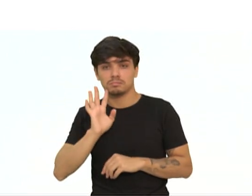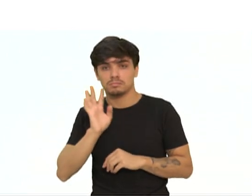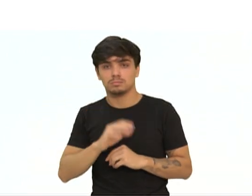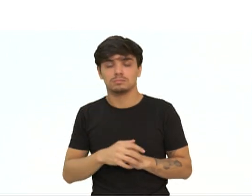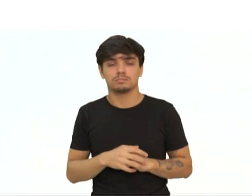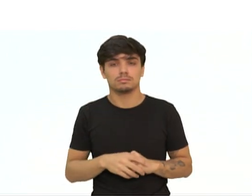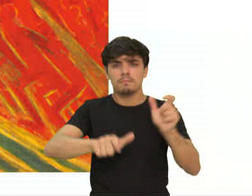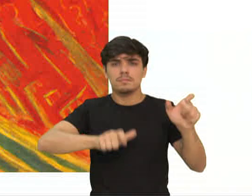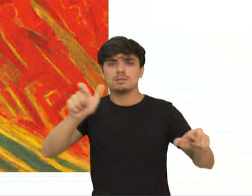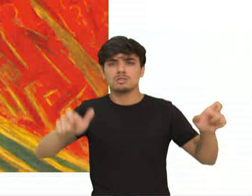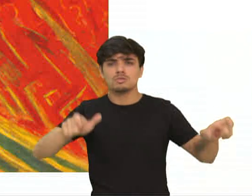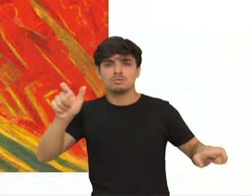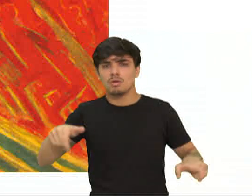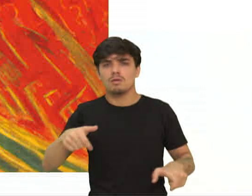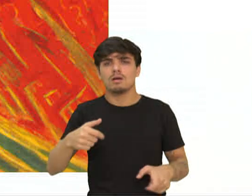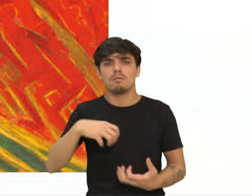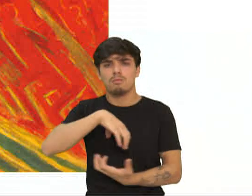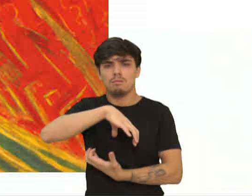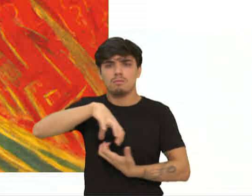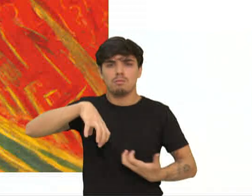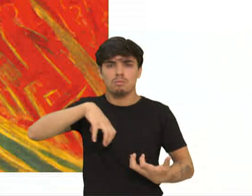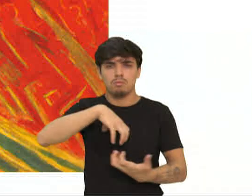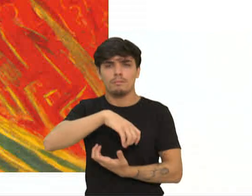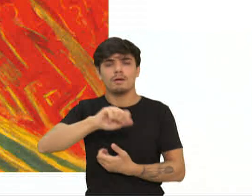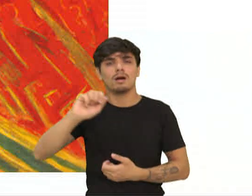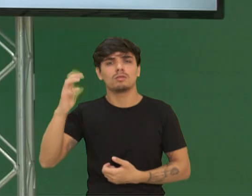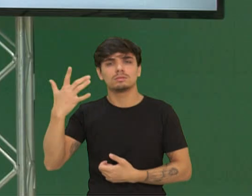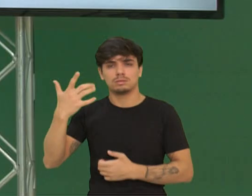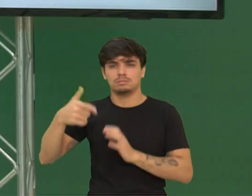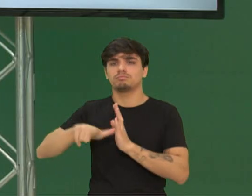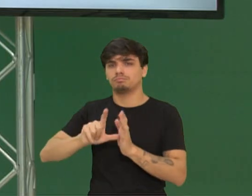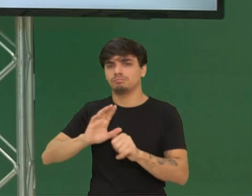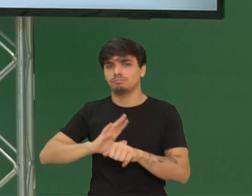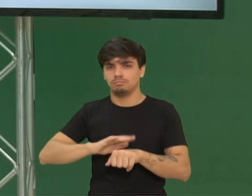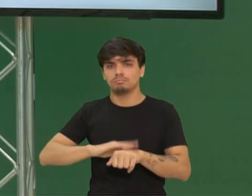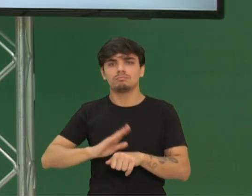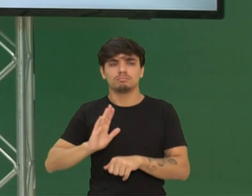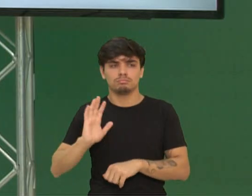As nadadoras, essa aqui é quase uma obra abstrata, mas tem algumas mulheres nadando.